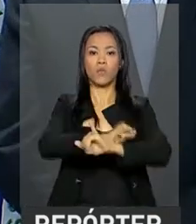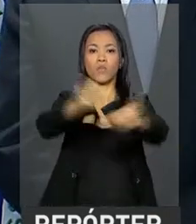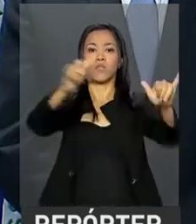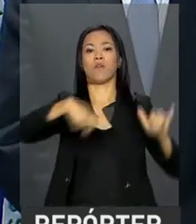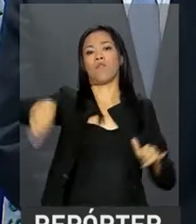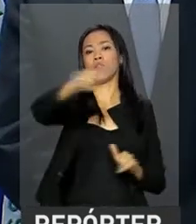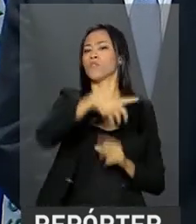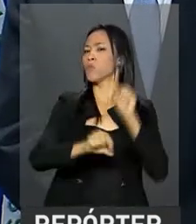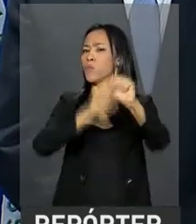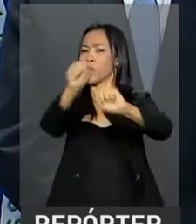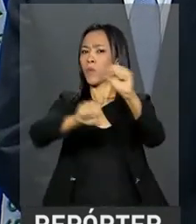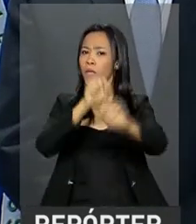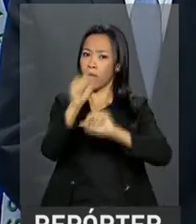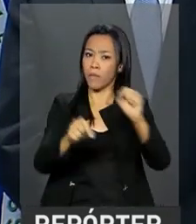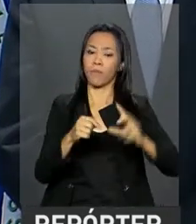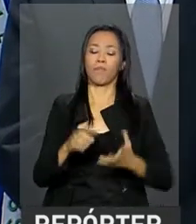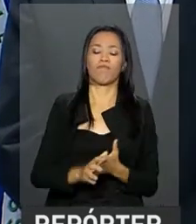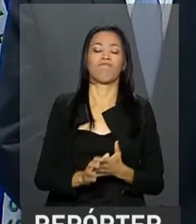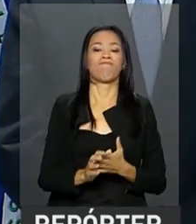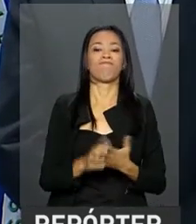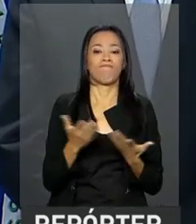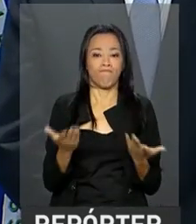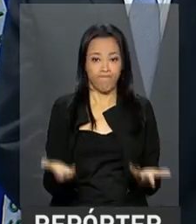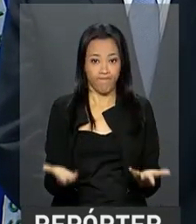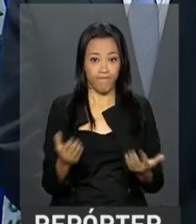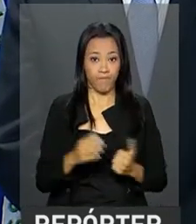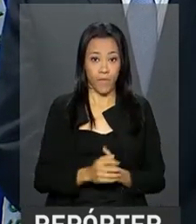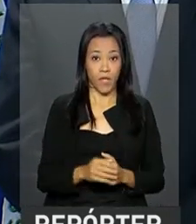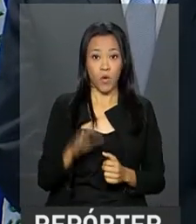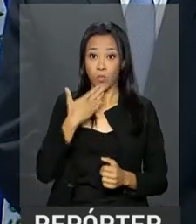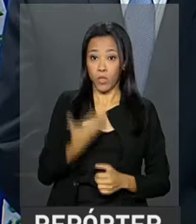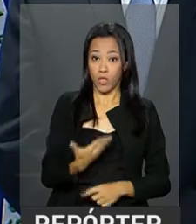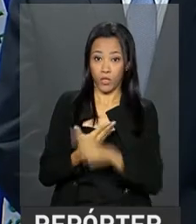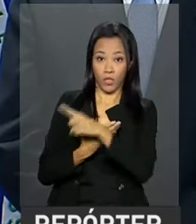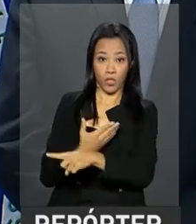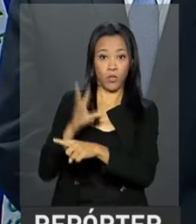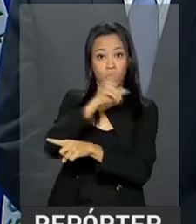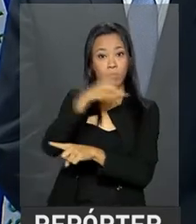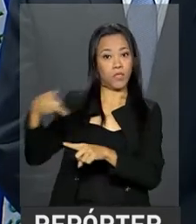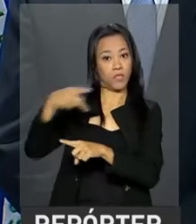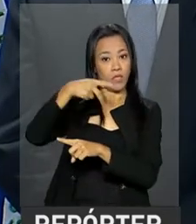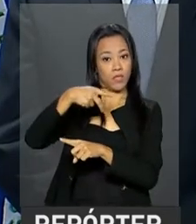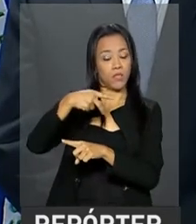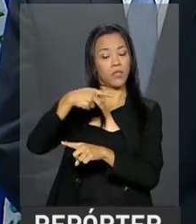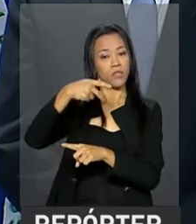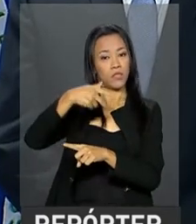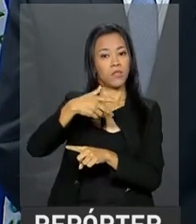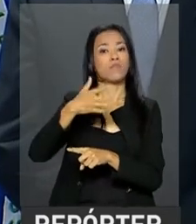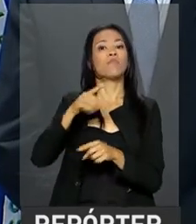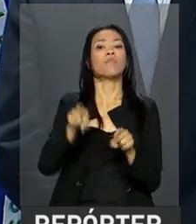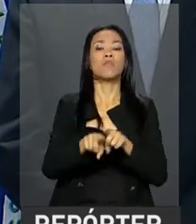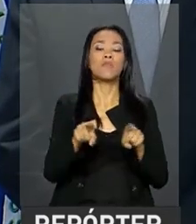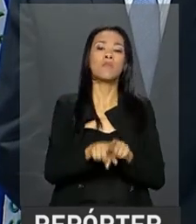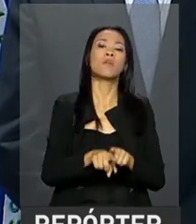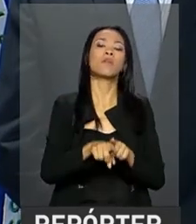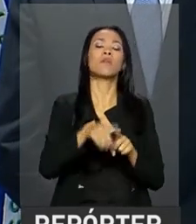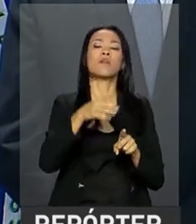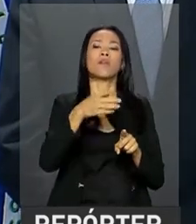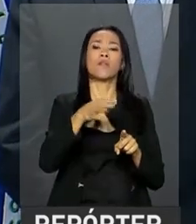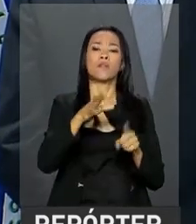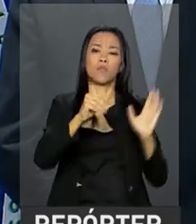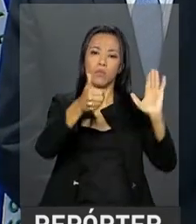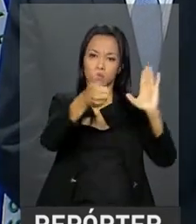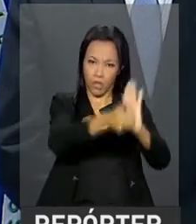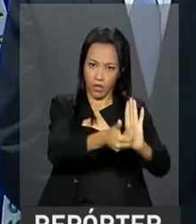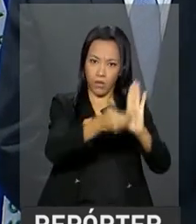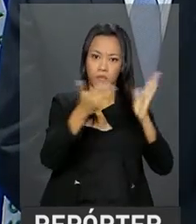Atendendo à solicitação do senhor presidente da Câmara dos Deputados, Rodrigo Maia,